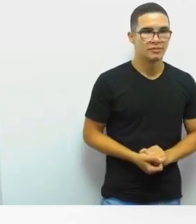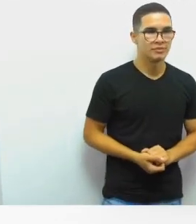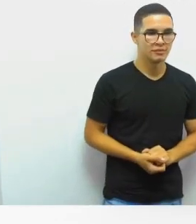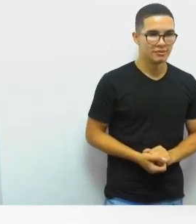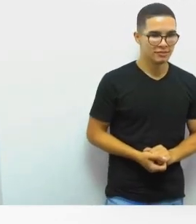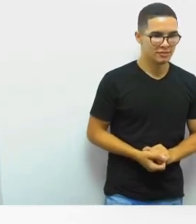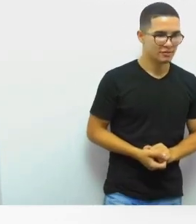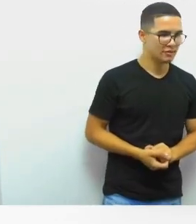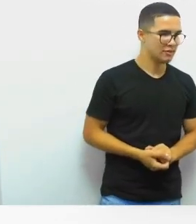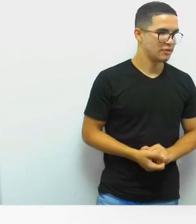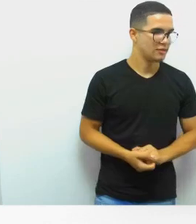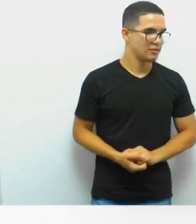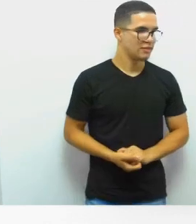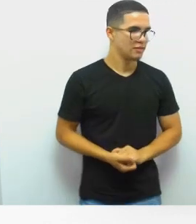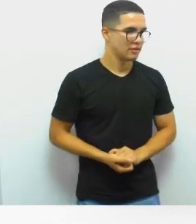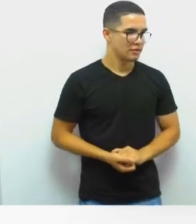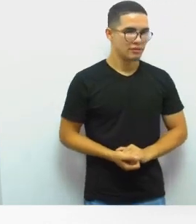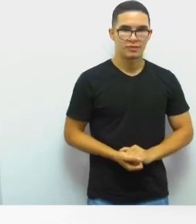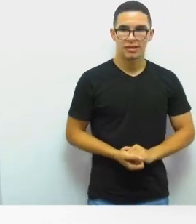Dudu.